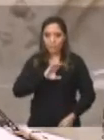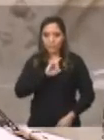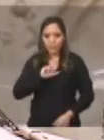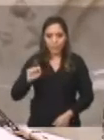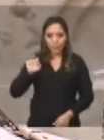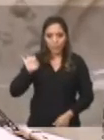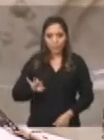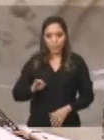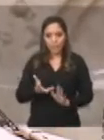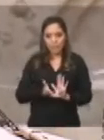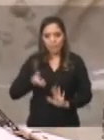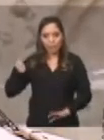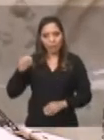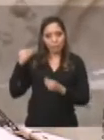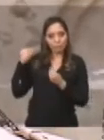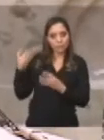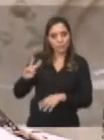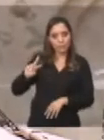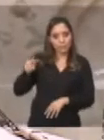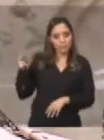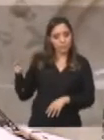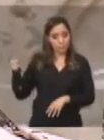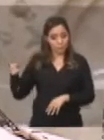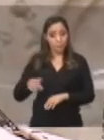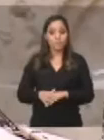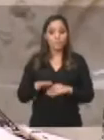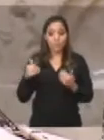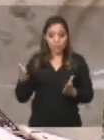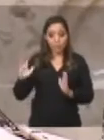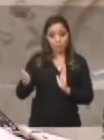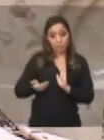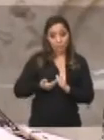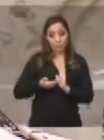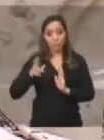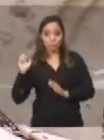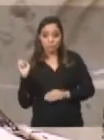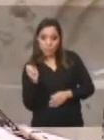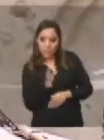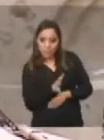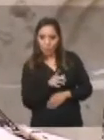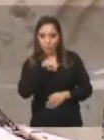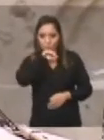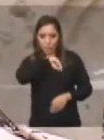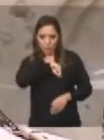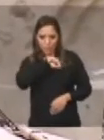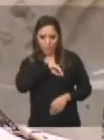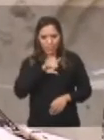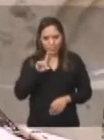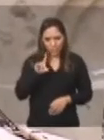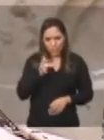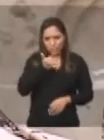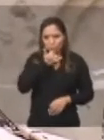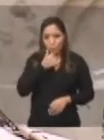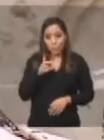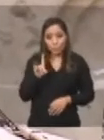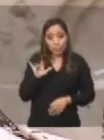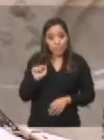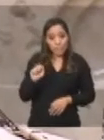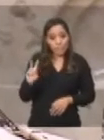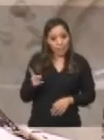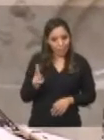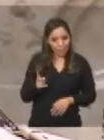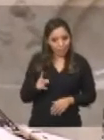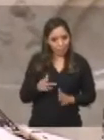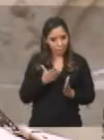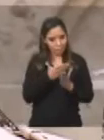dia 23 de 8 de 2008, a Câmara dos Deputados depositou os proventos, a data está errada, proventos de Marcelo